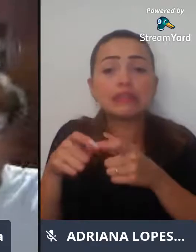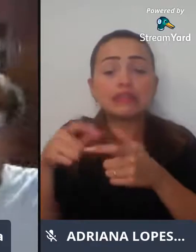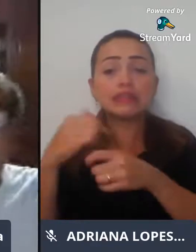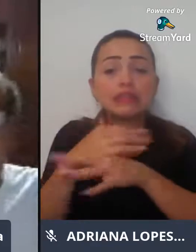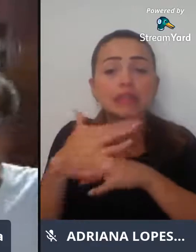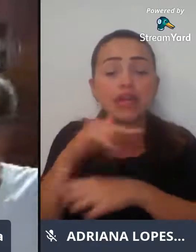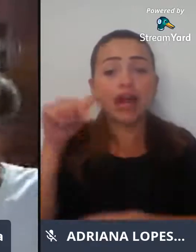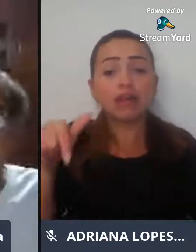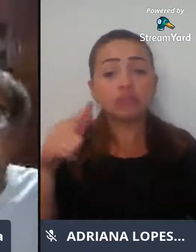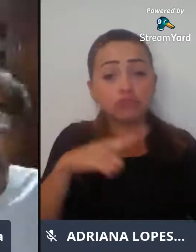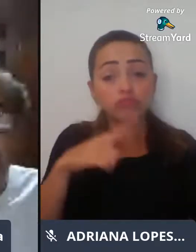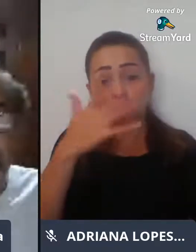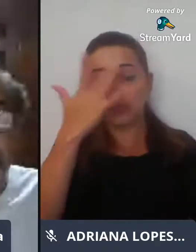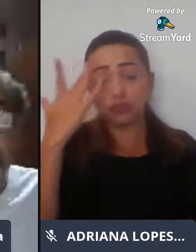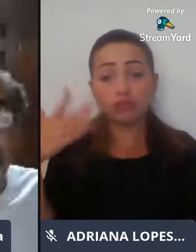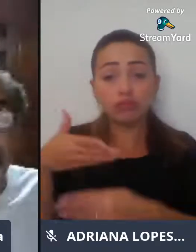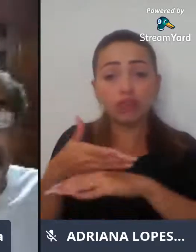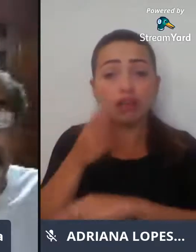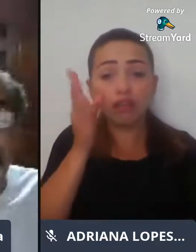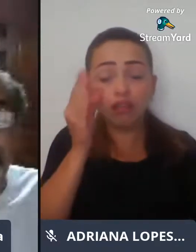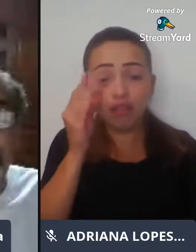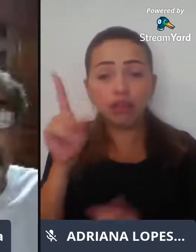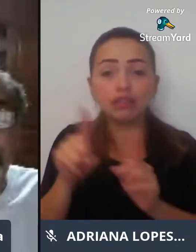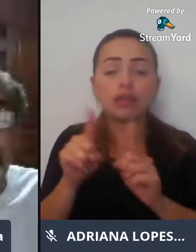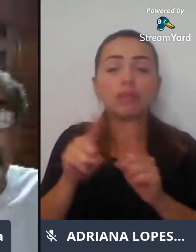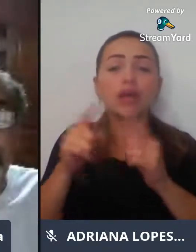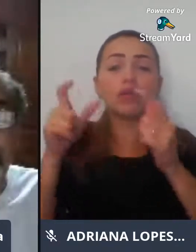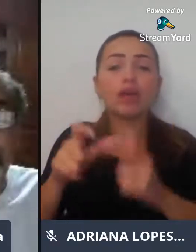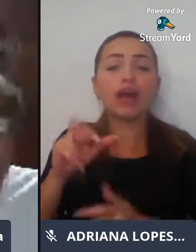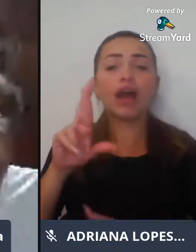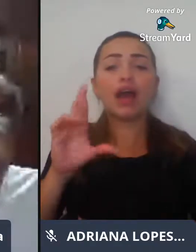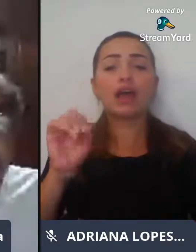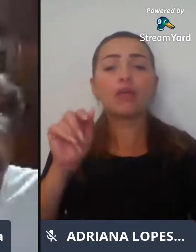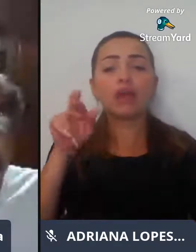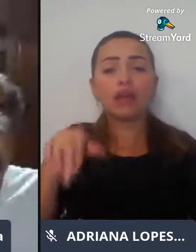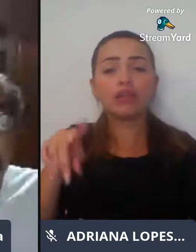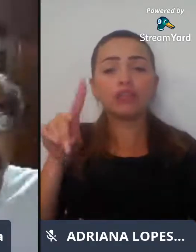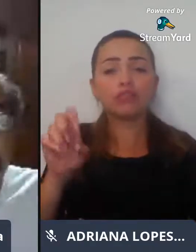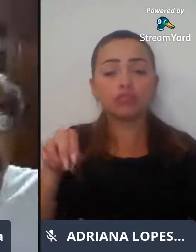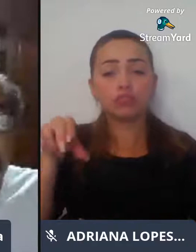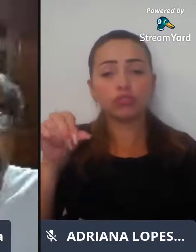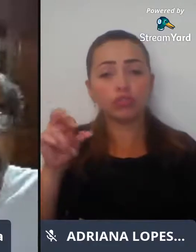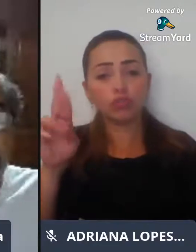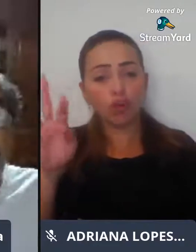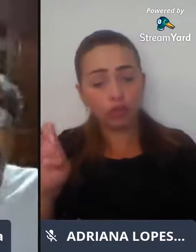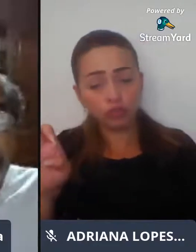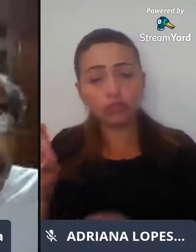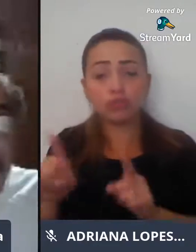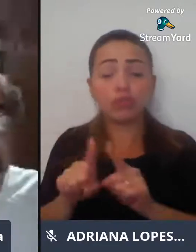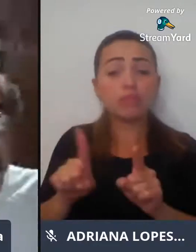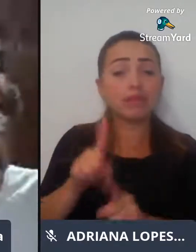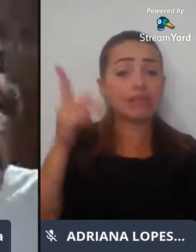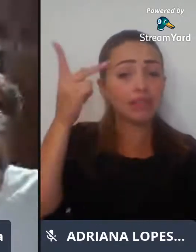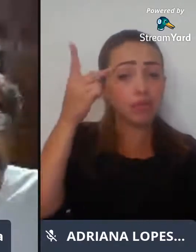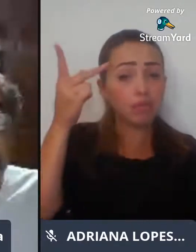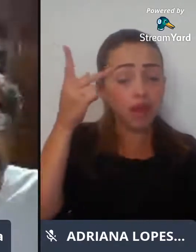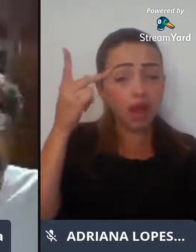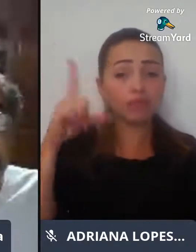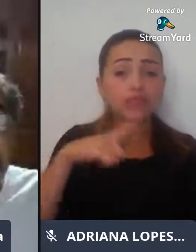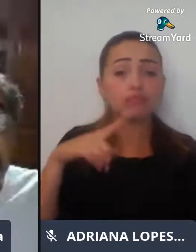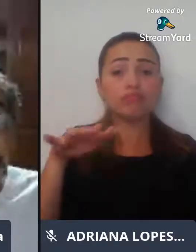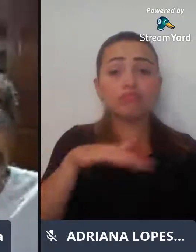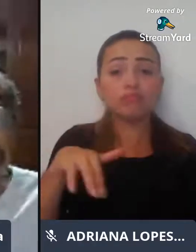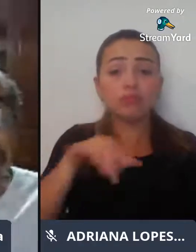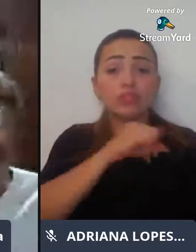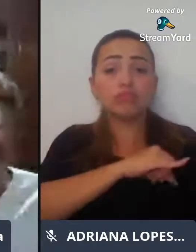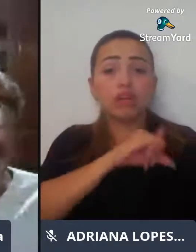Canguçu e do sertão do Rio Grande do Norte, da zona leste de São Paulo, capital, da Baixada Fluminense, no